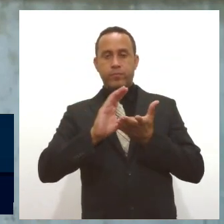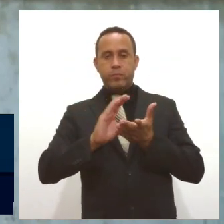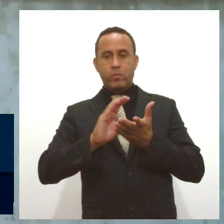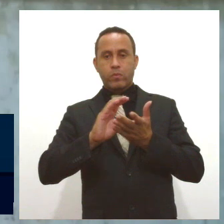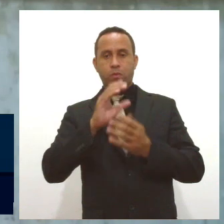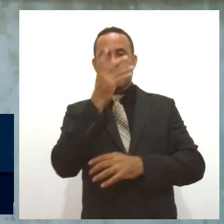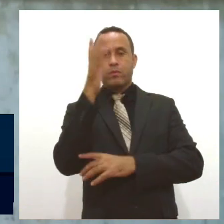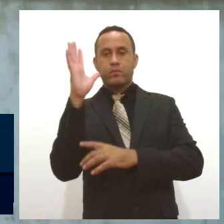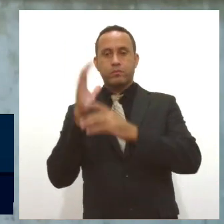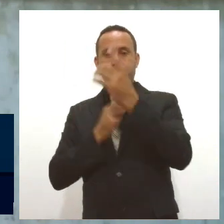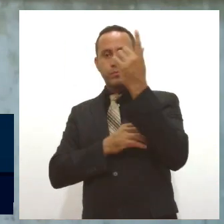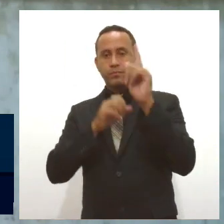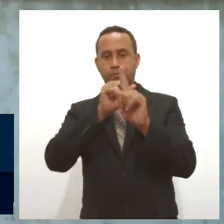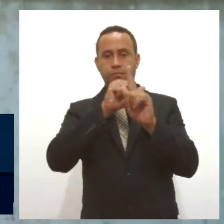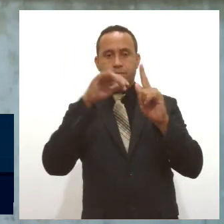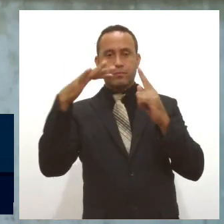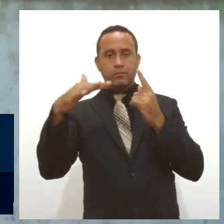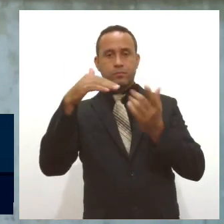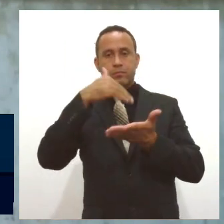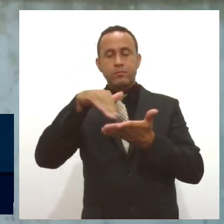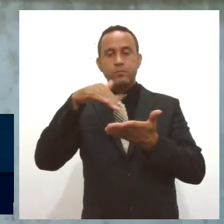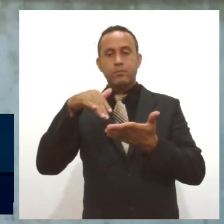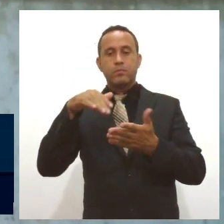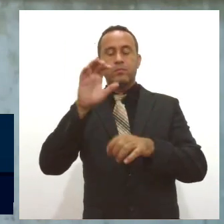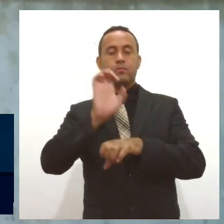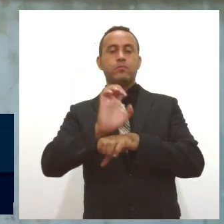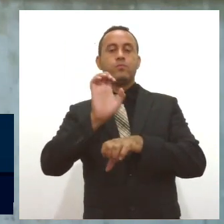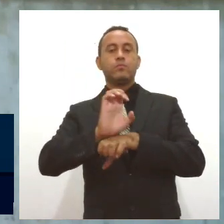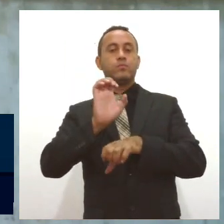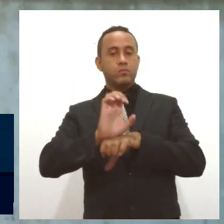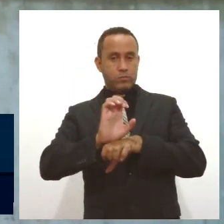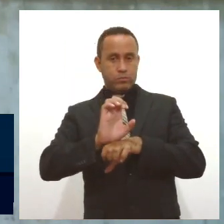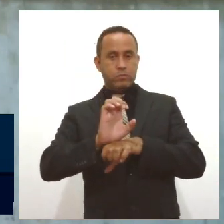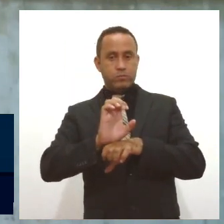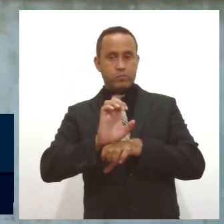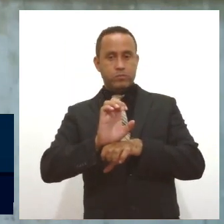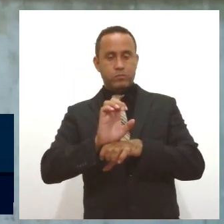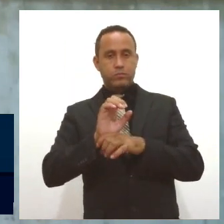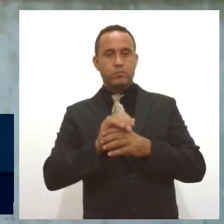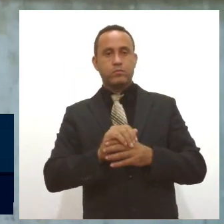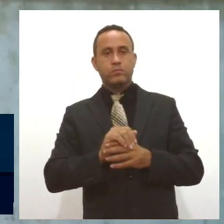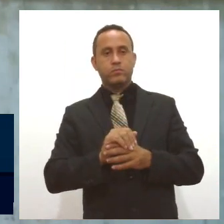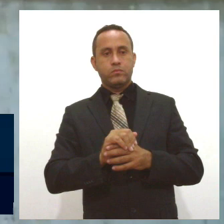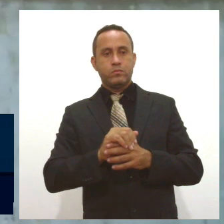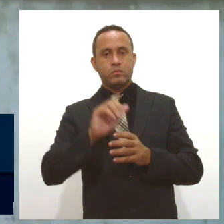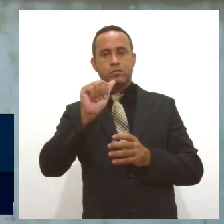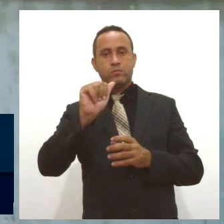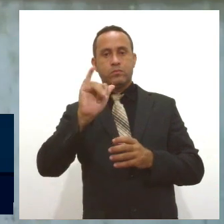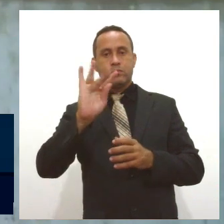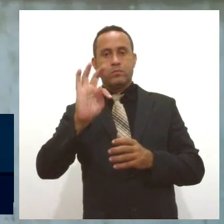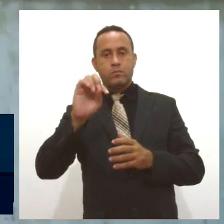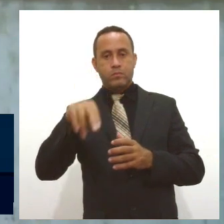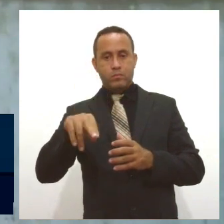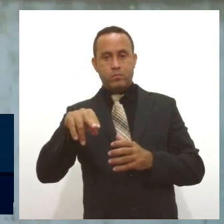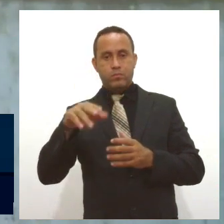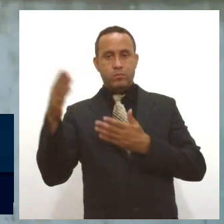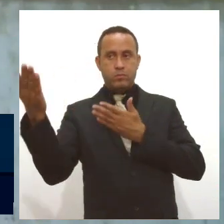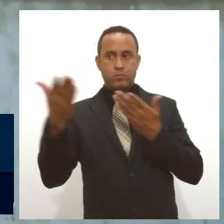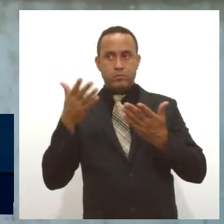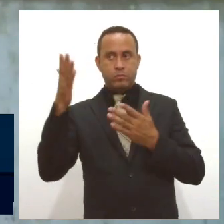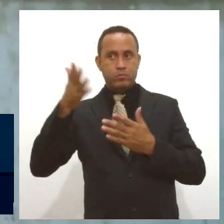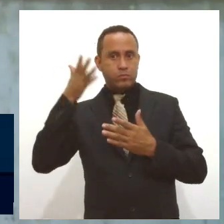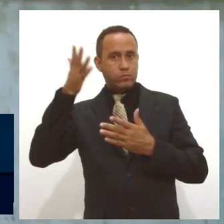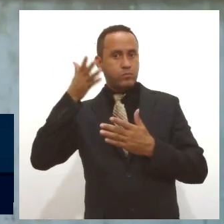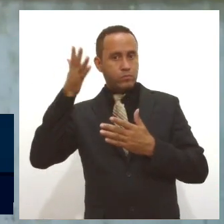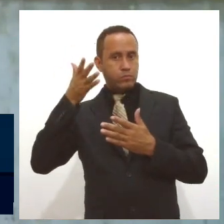Ambiente da Secretaria de Estado de Desenvolvimento Urbano e Sustentabilidade, Ailton Francisco da Rocha, foi convidado para falar